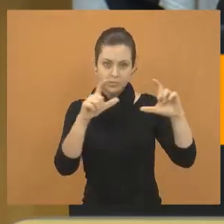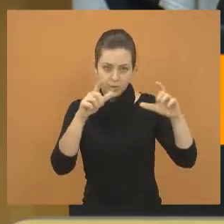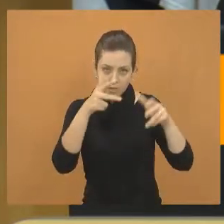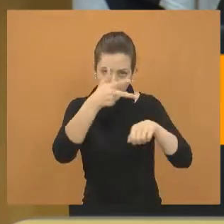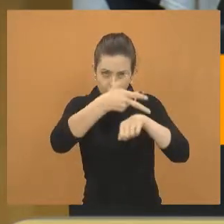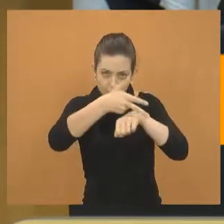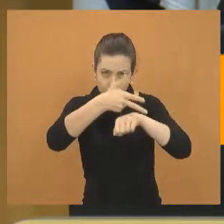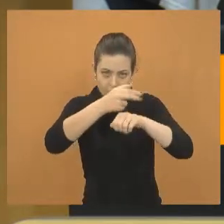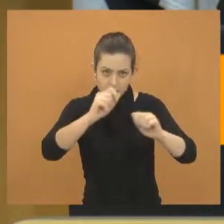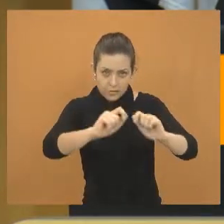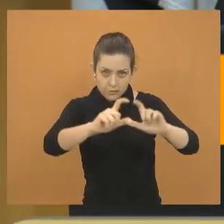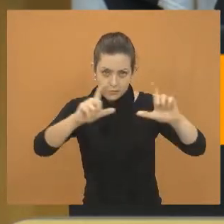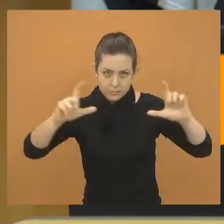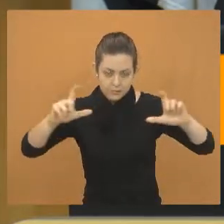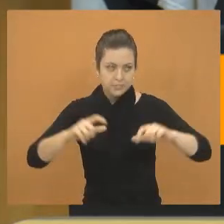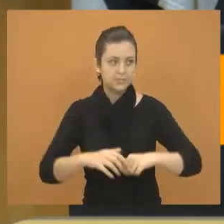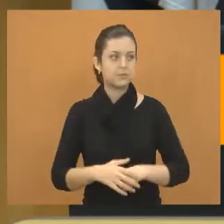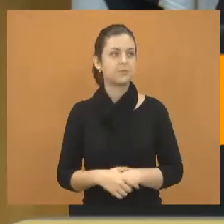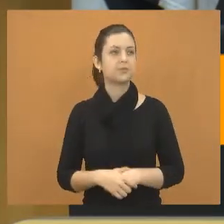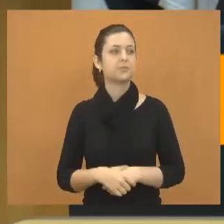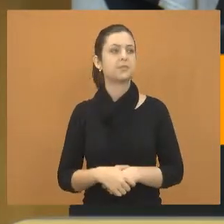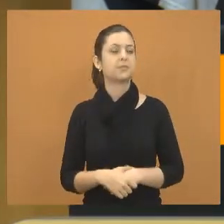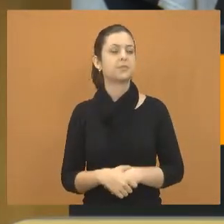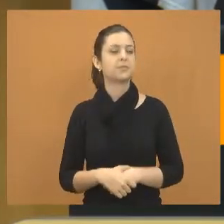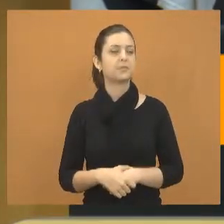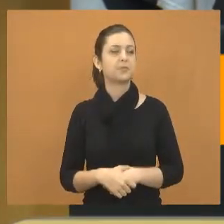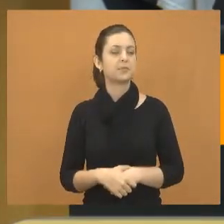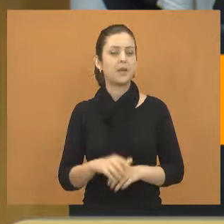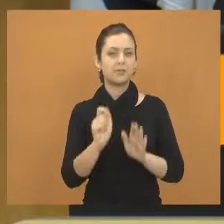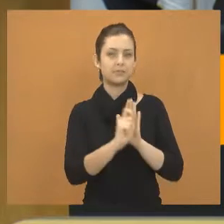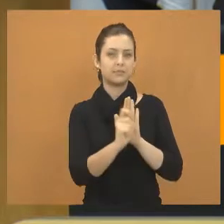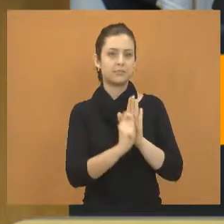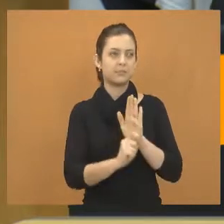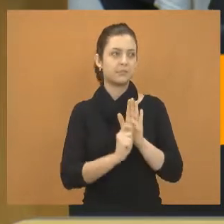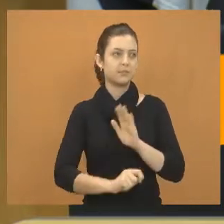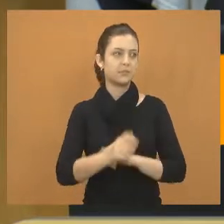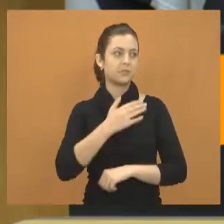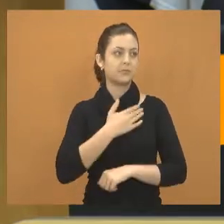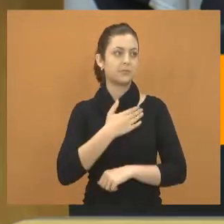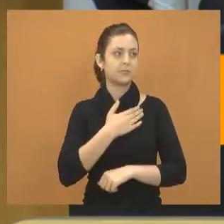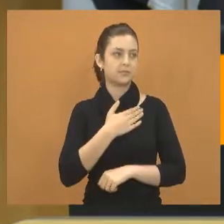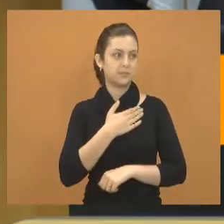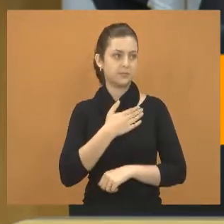favor. Nessa minha escrita aqui, por favor, a técnica.